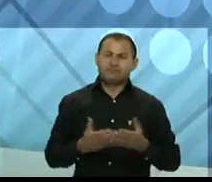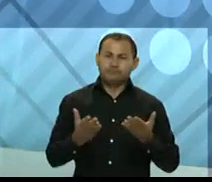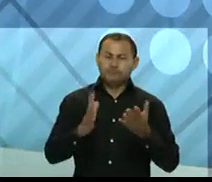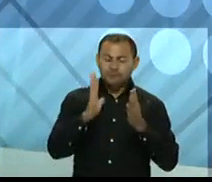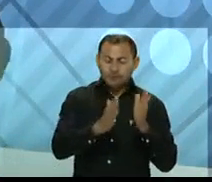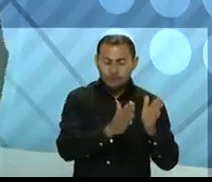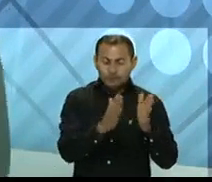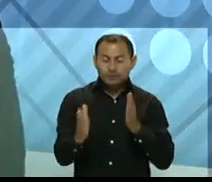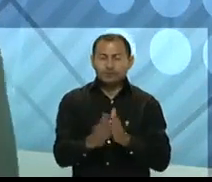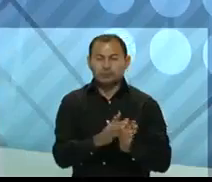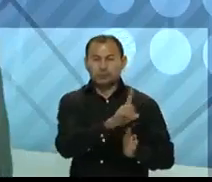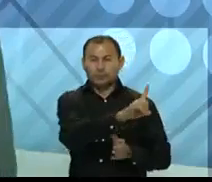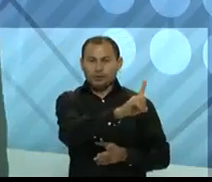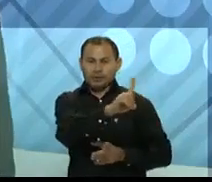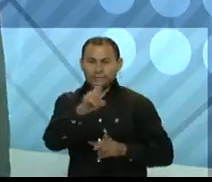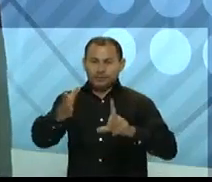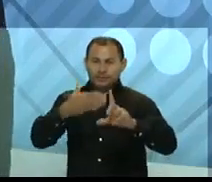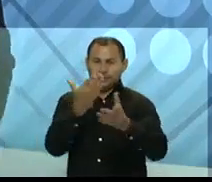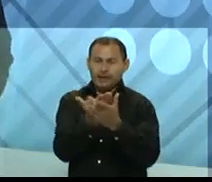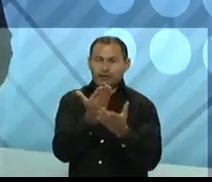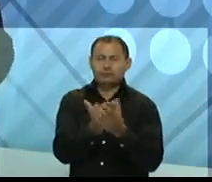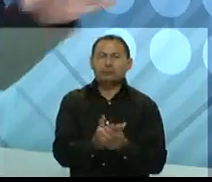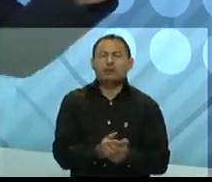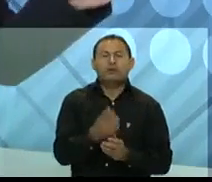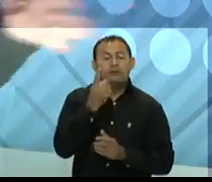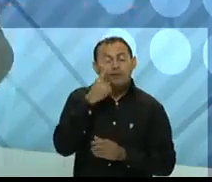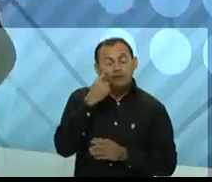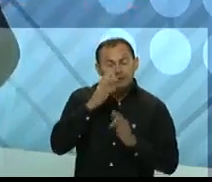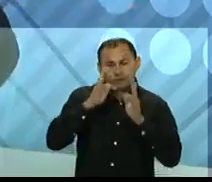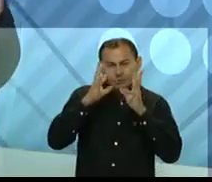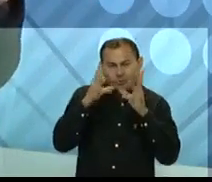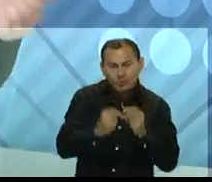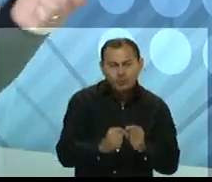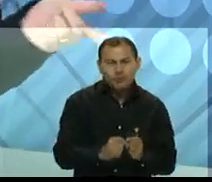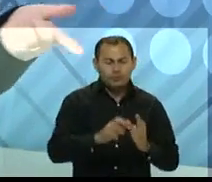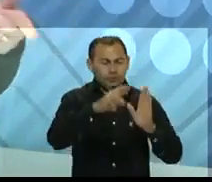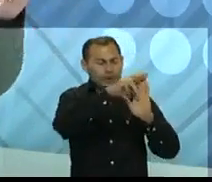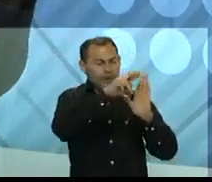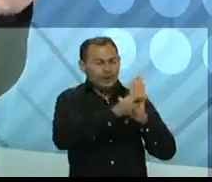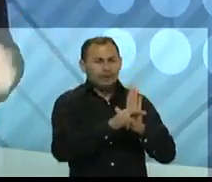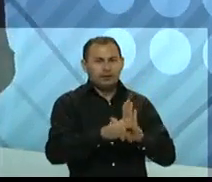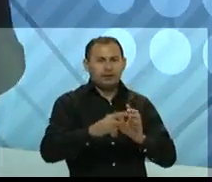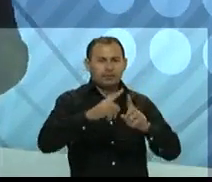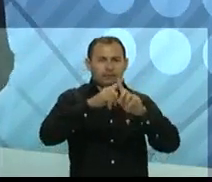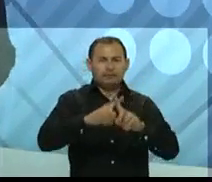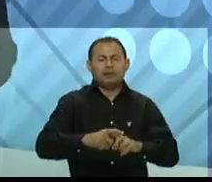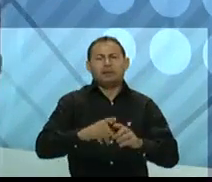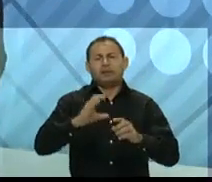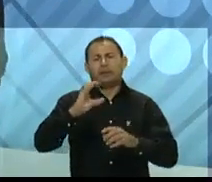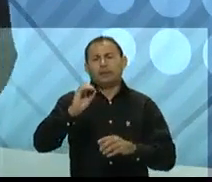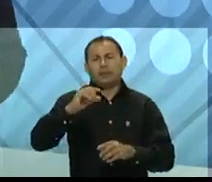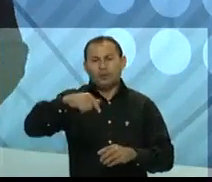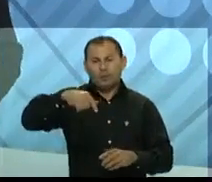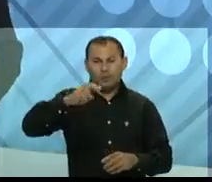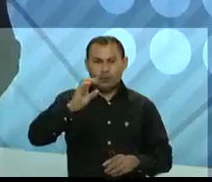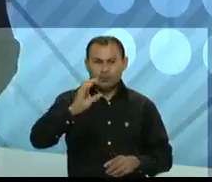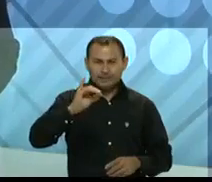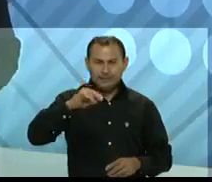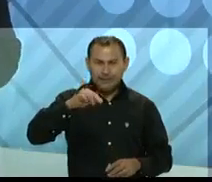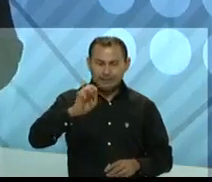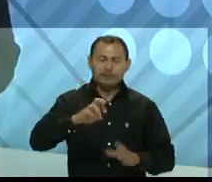Já passamos aí no decorrer da nossa aula, vendo então toda a parte da regra do produto, quociente, regra da